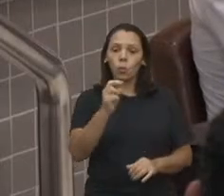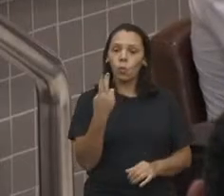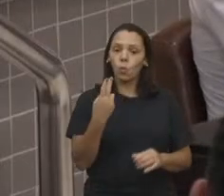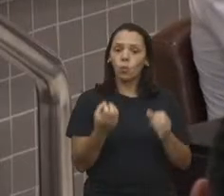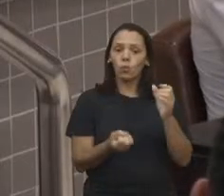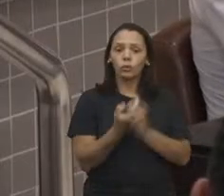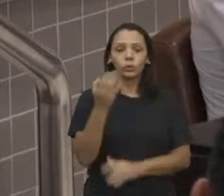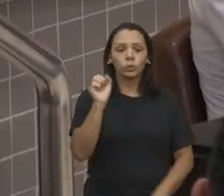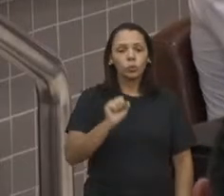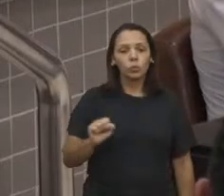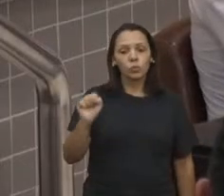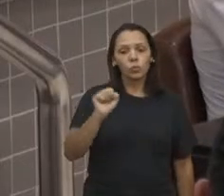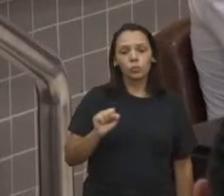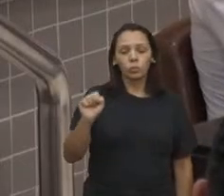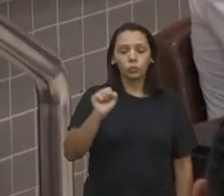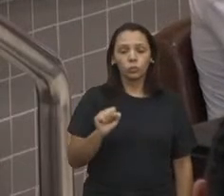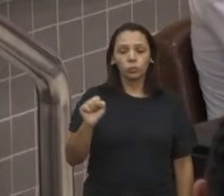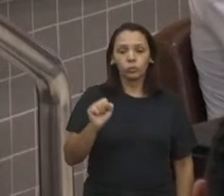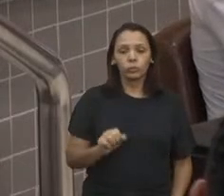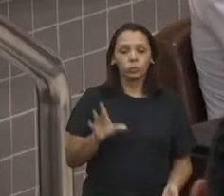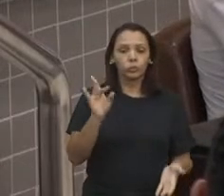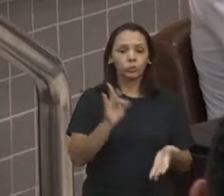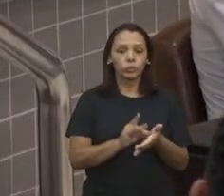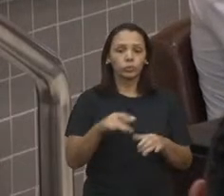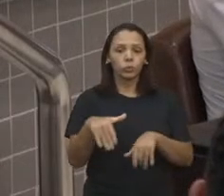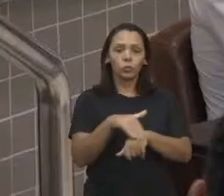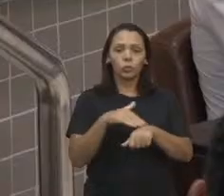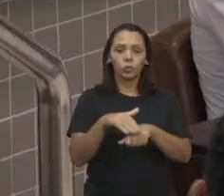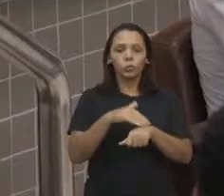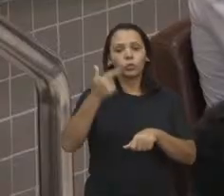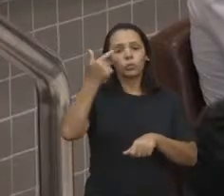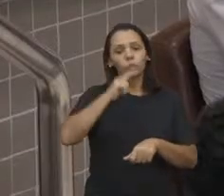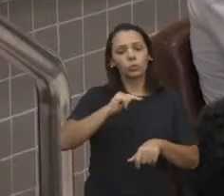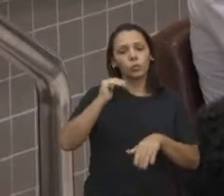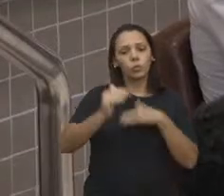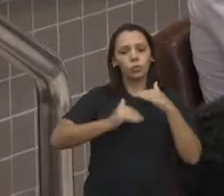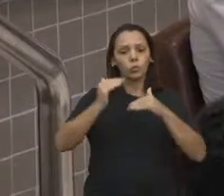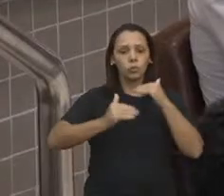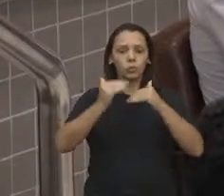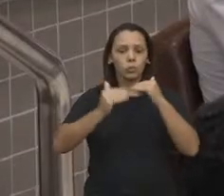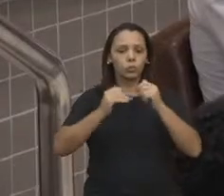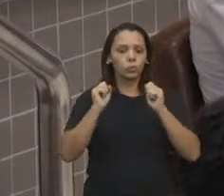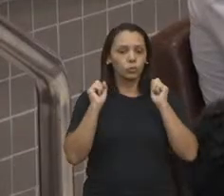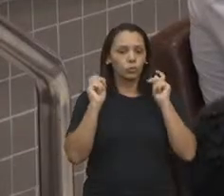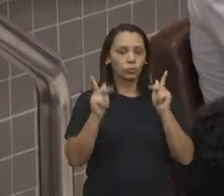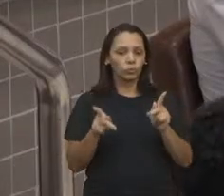é importante, para que a gente possa, de fato, conversar e a gente conseguir avançar cada vez mais, tá bom?